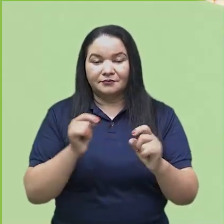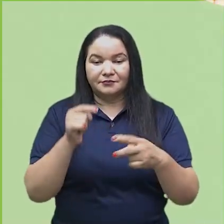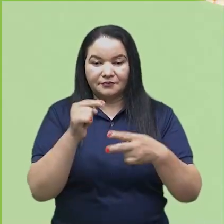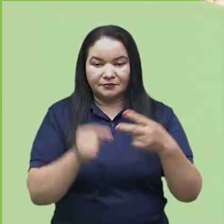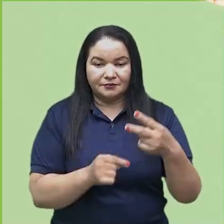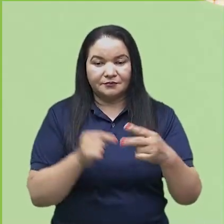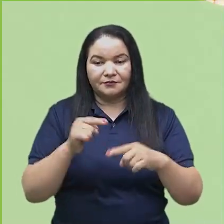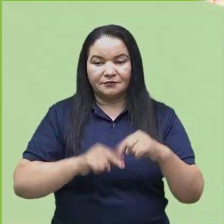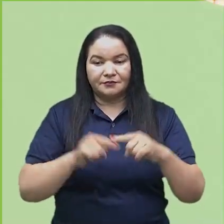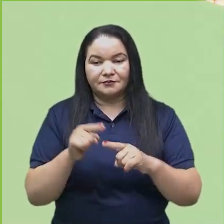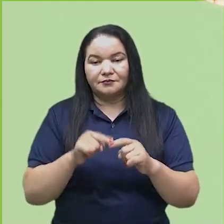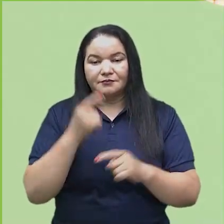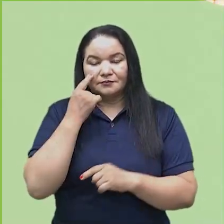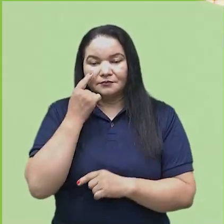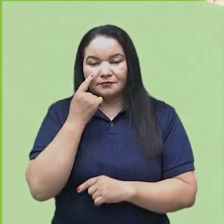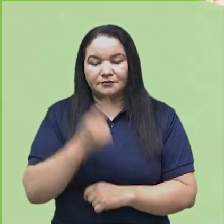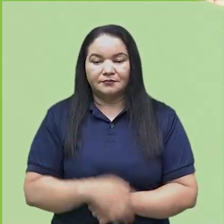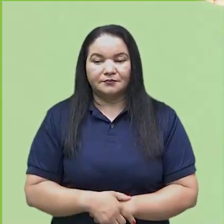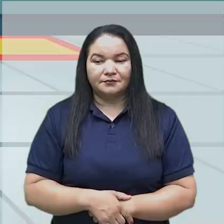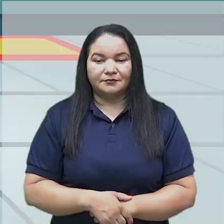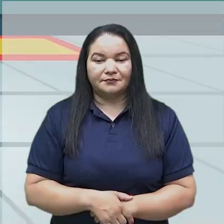esses equipamentos. Olha só.